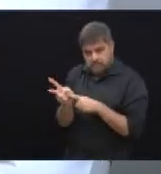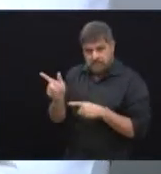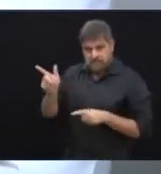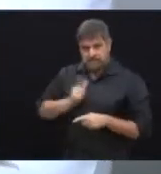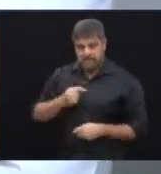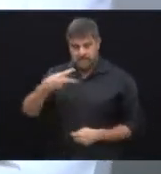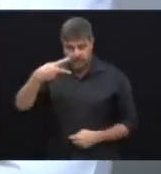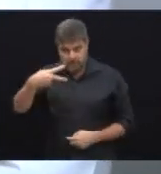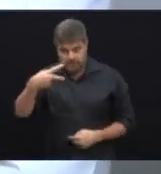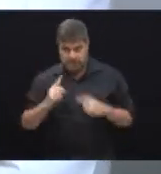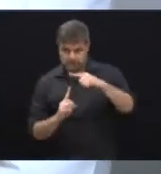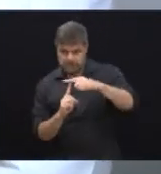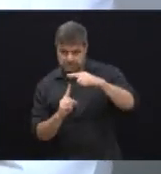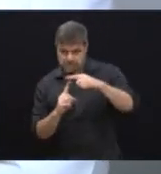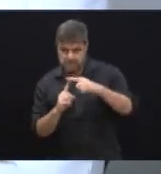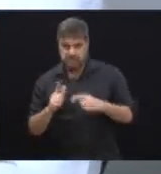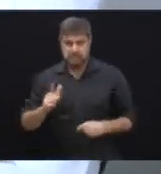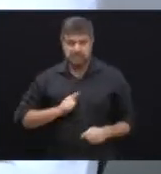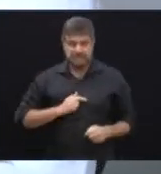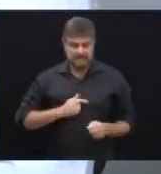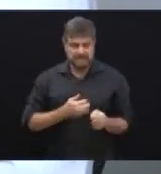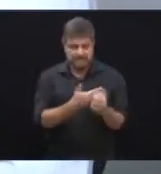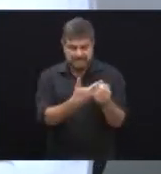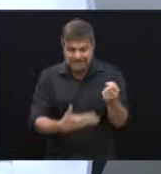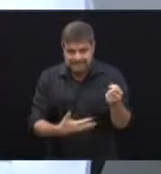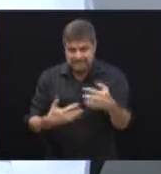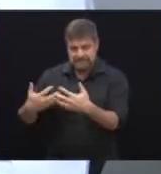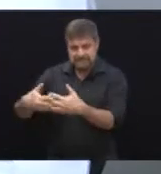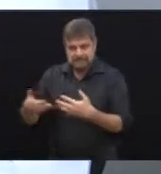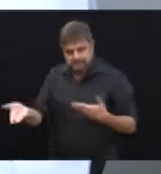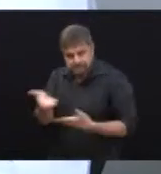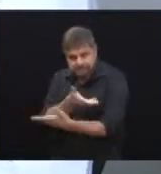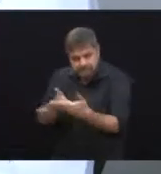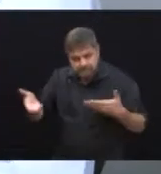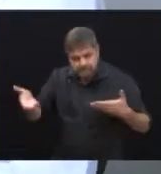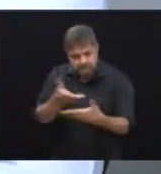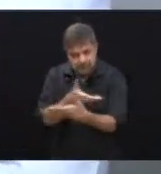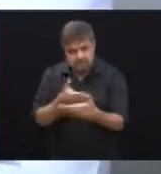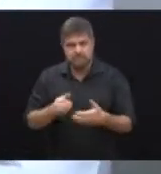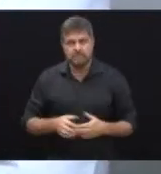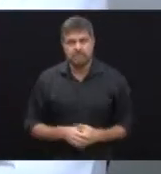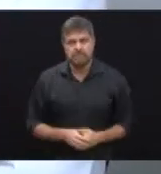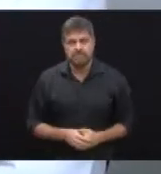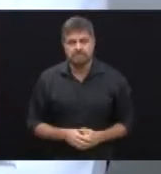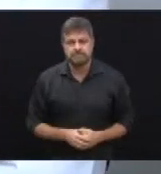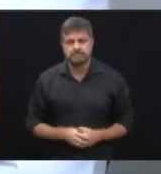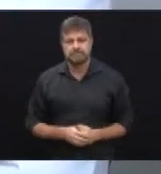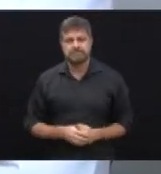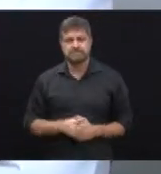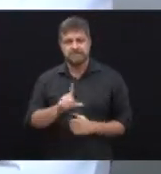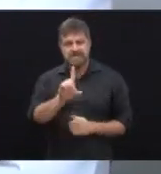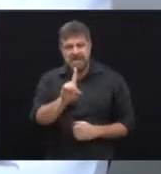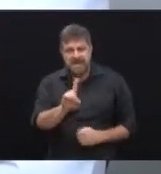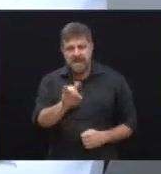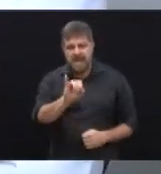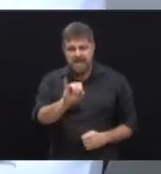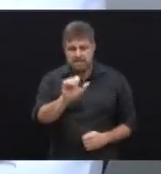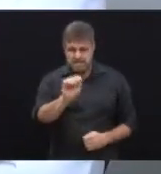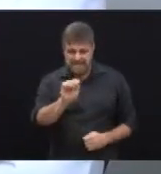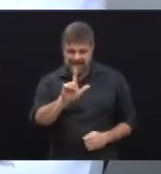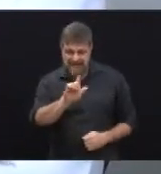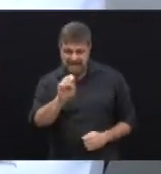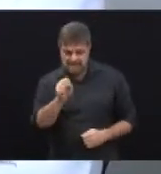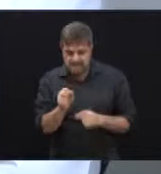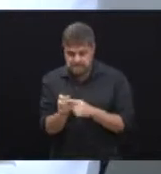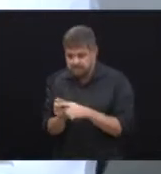uma modalidade de diálise. A diálise peritoneal é uma modalidade de diálise. Então, diálise tanto